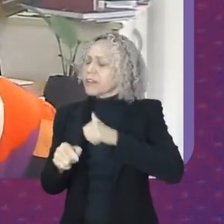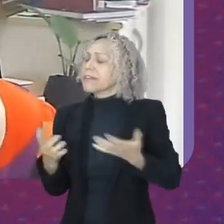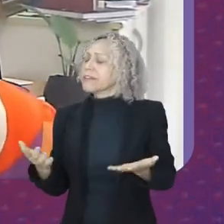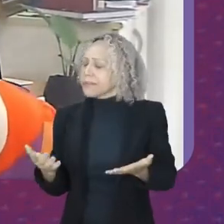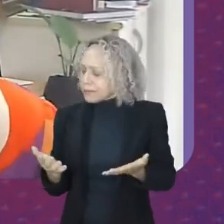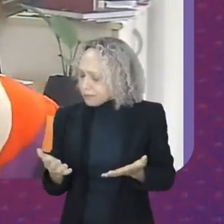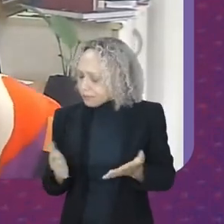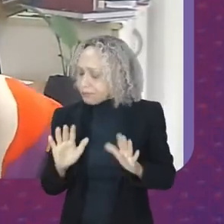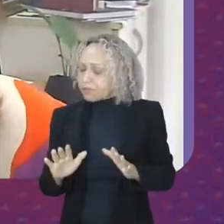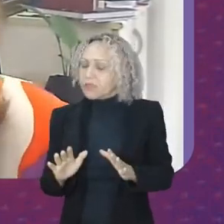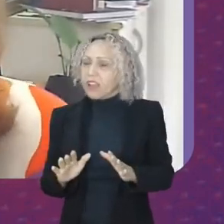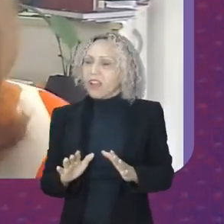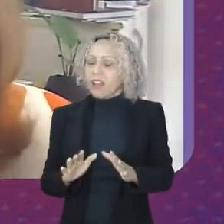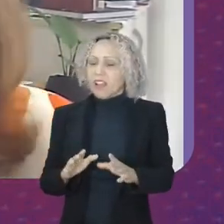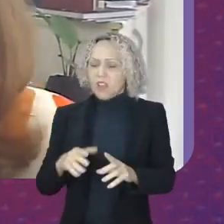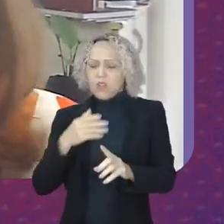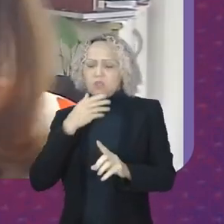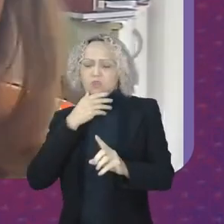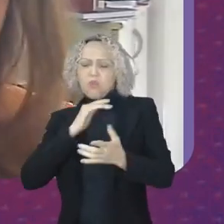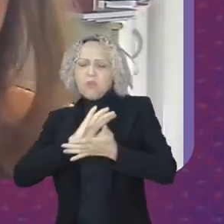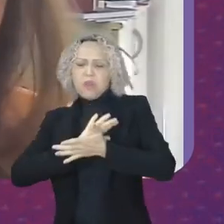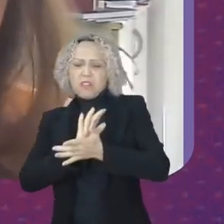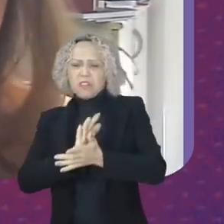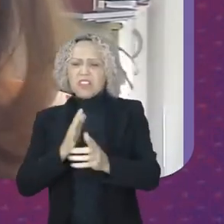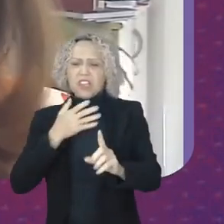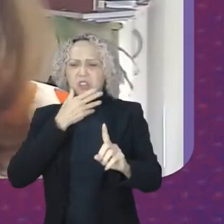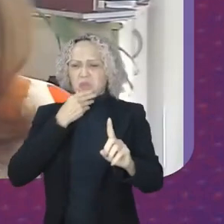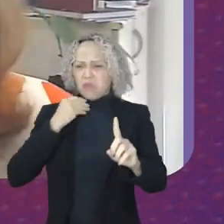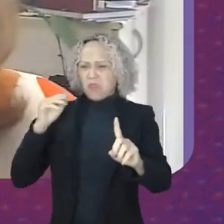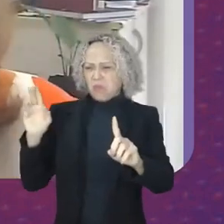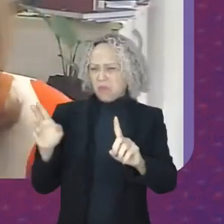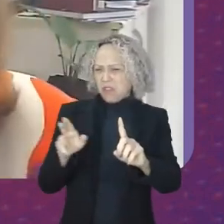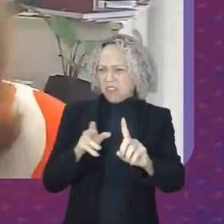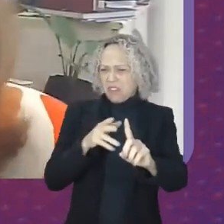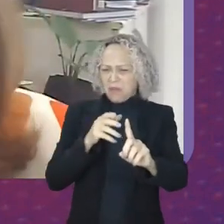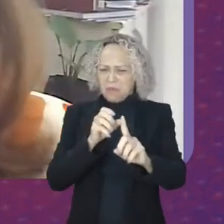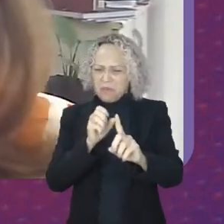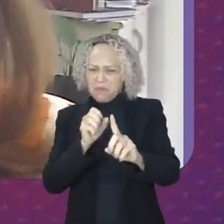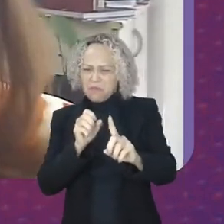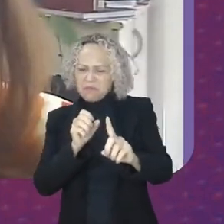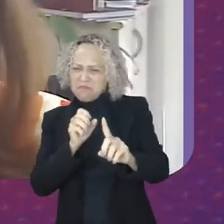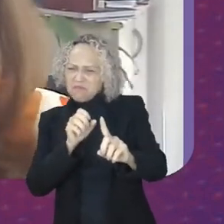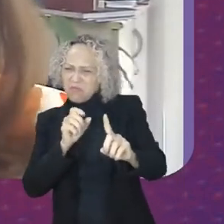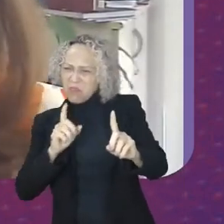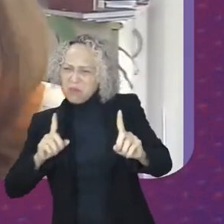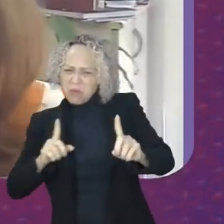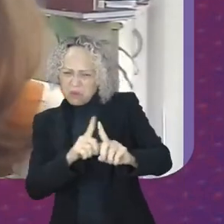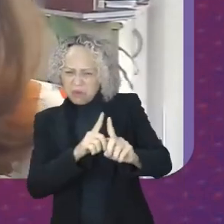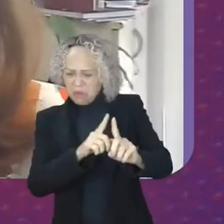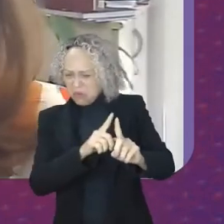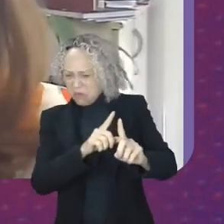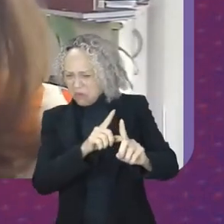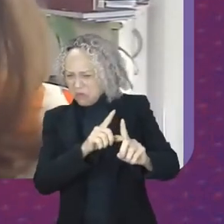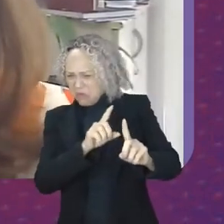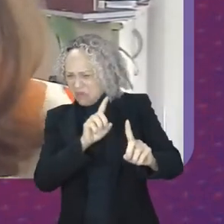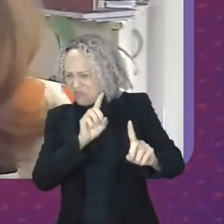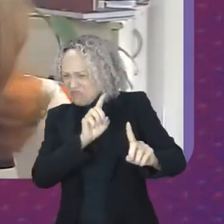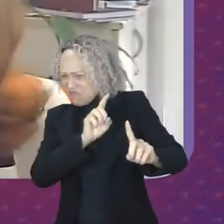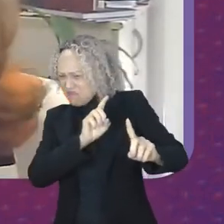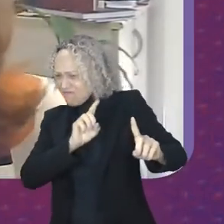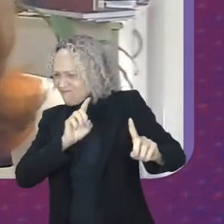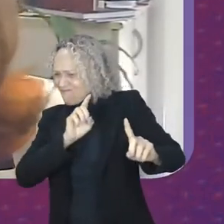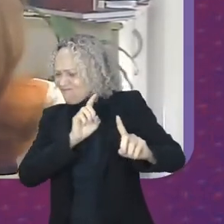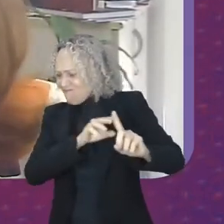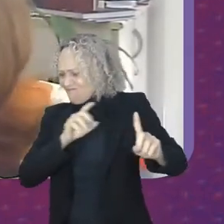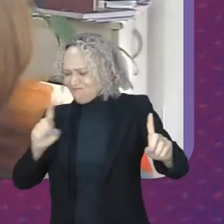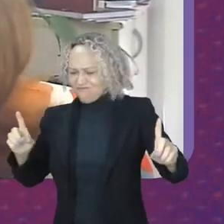de invisibilização das mulheres, de querer calar as mulheres, de querer tirar as mulheres dos espaços de decisão e poder.